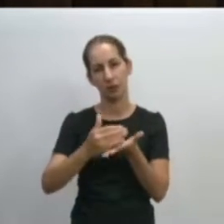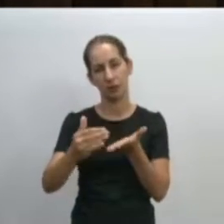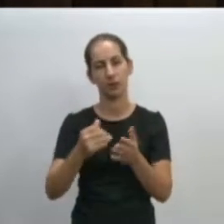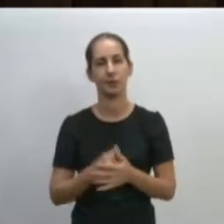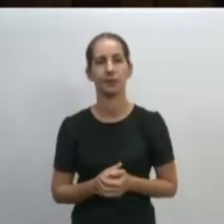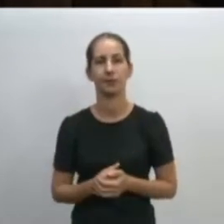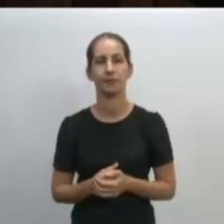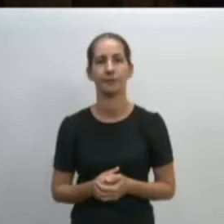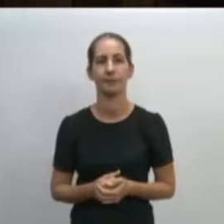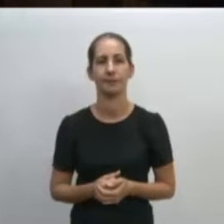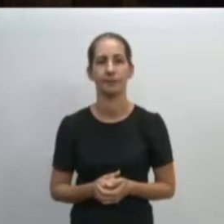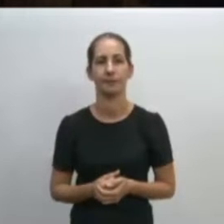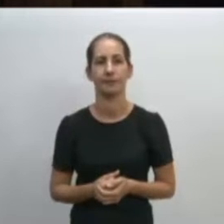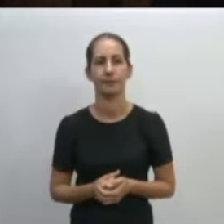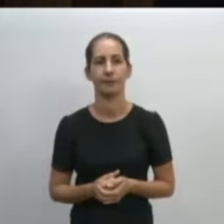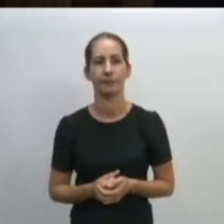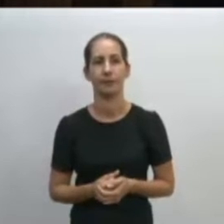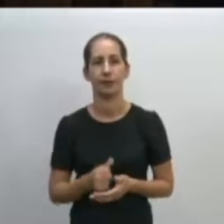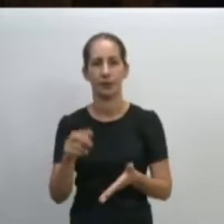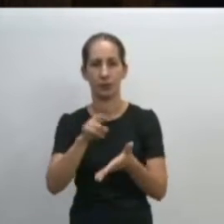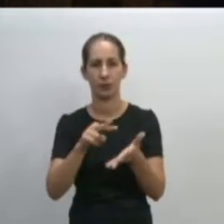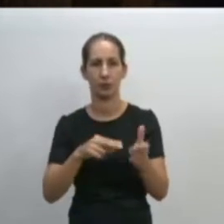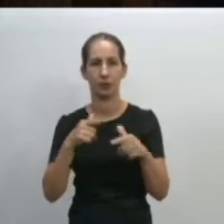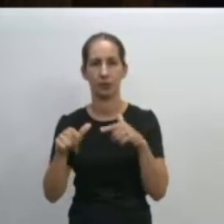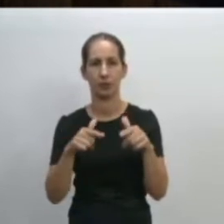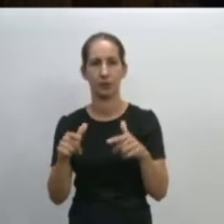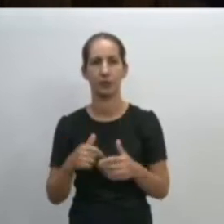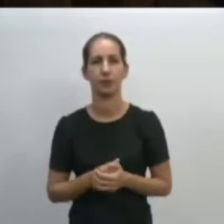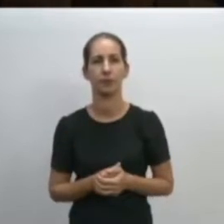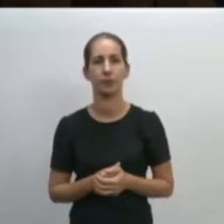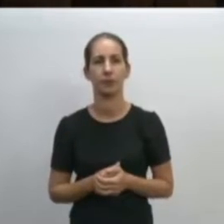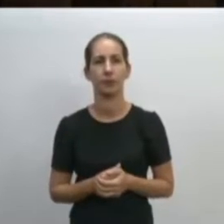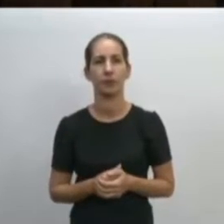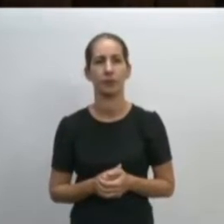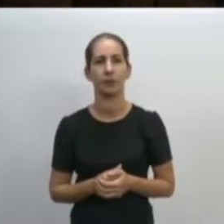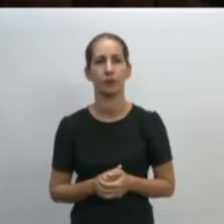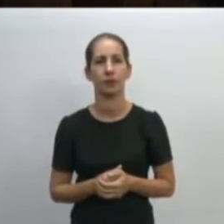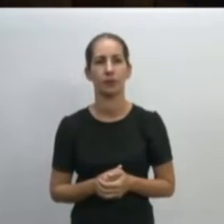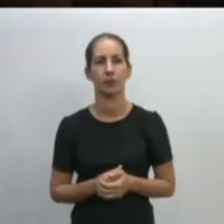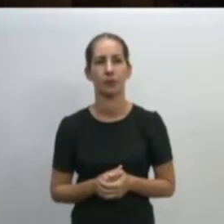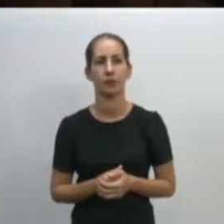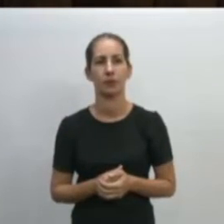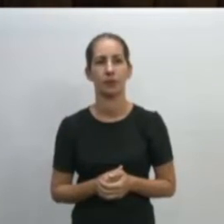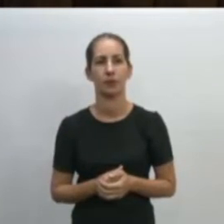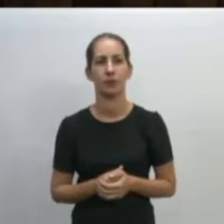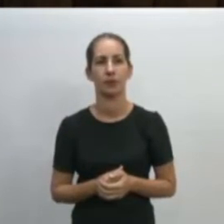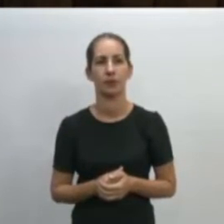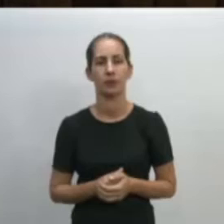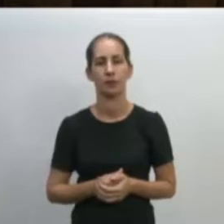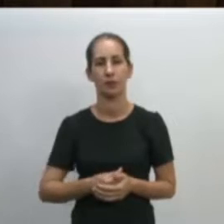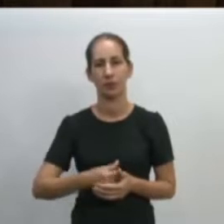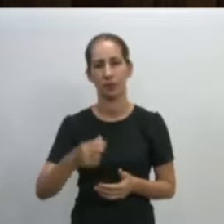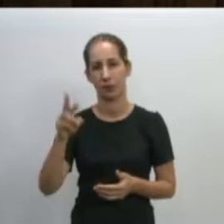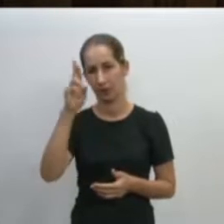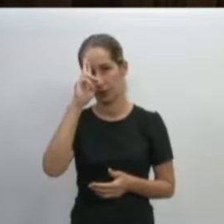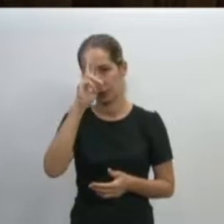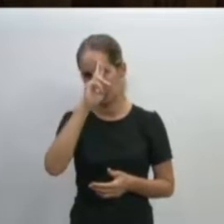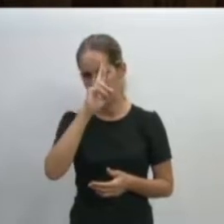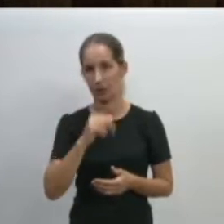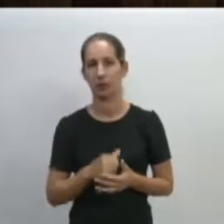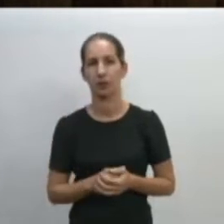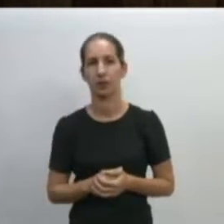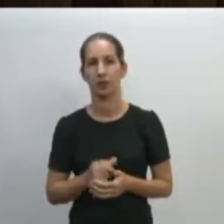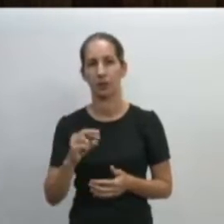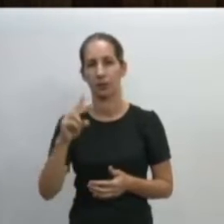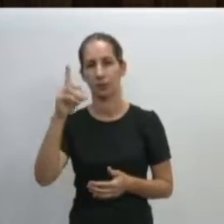certo? Para fazer a leitura do expediente, tá bom? Primeira solicitação da segunda rodada, vereador Ranieri,